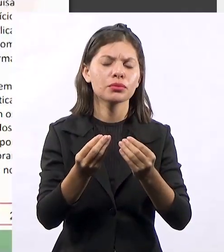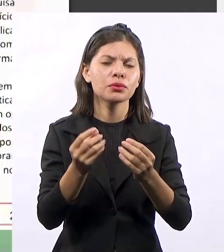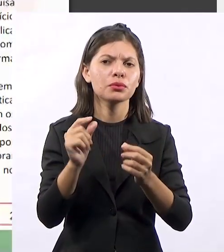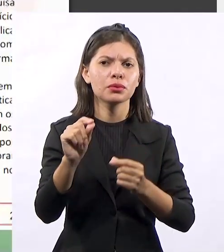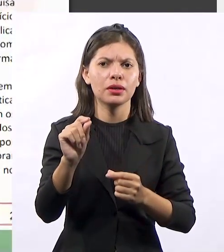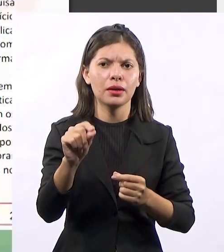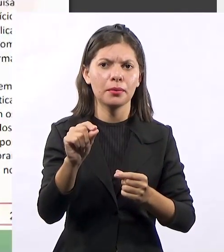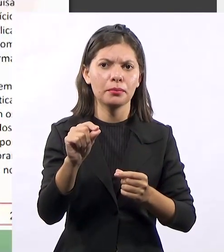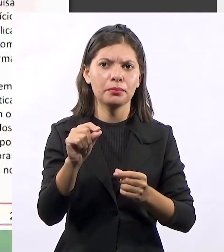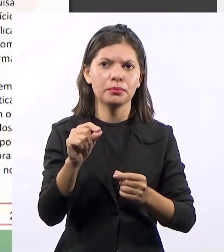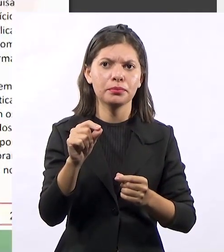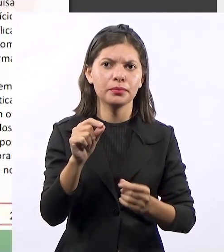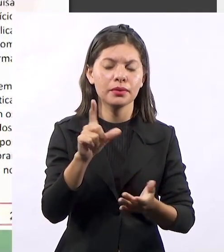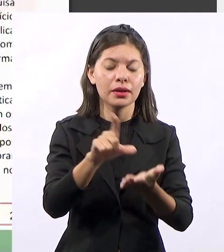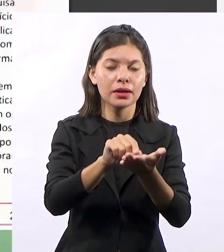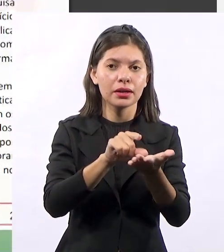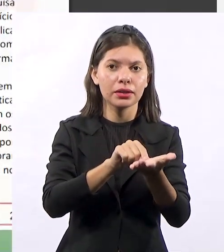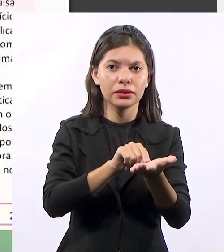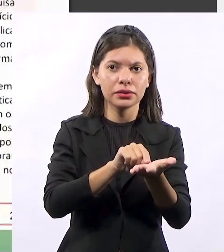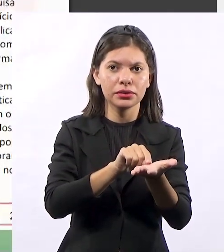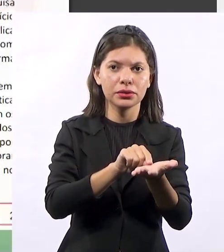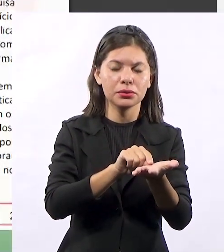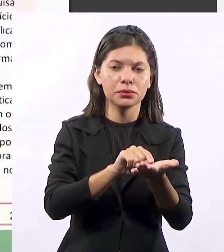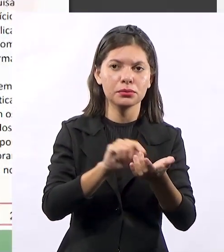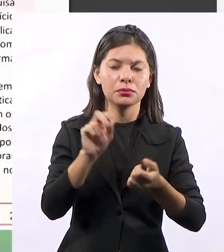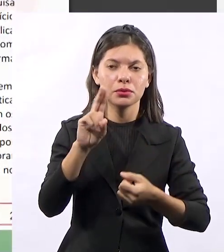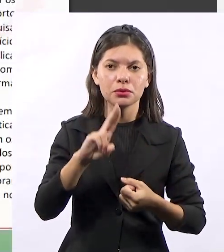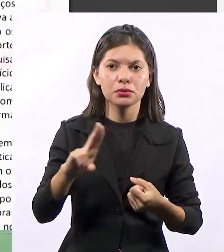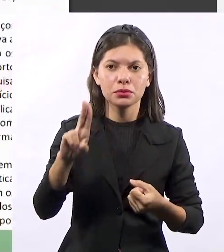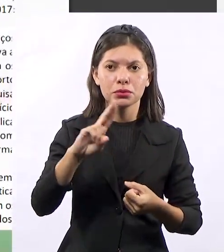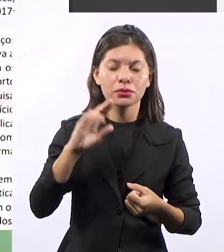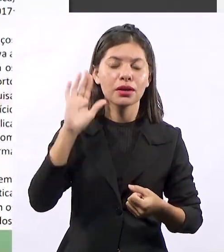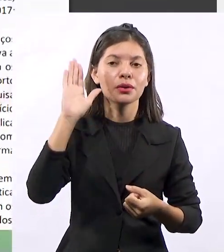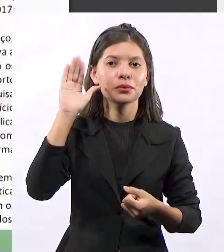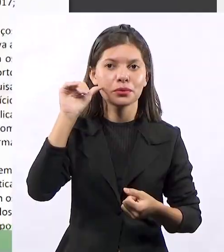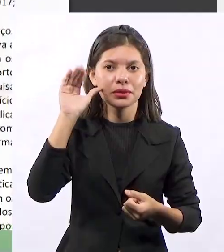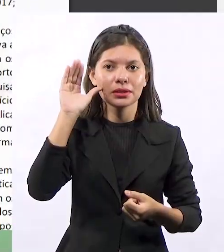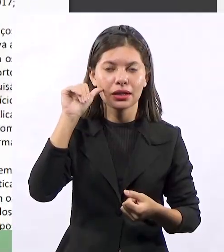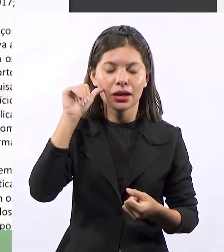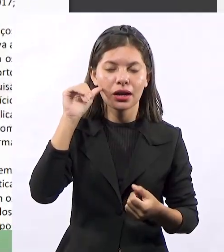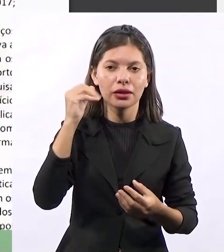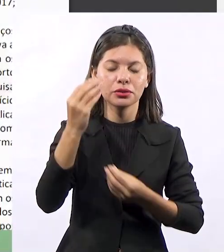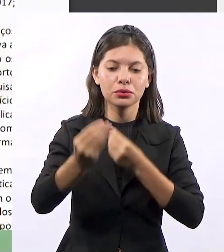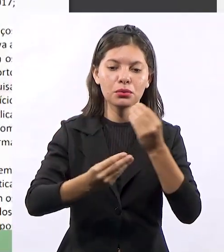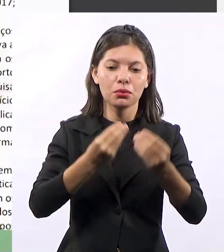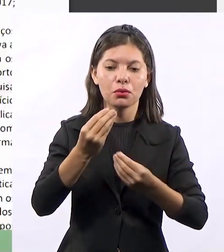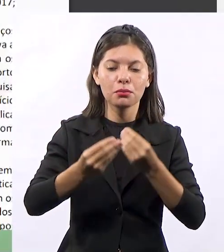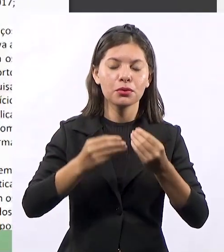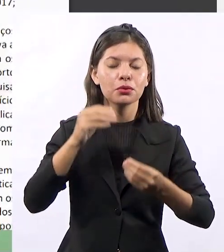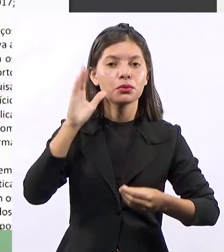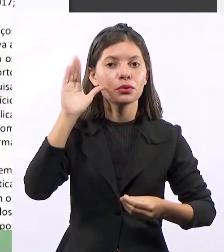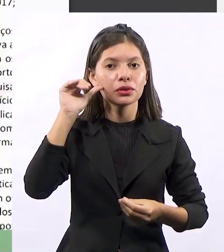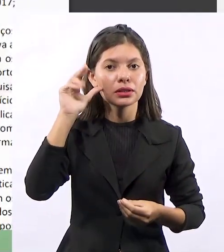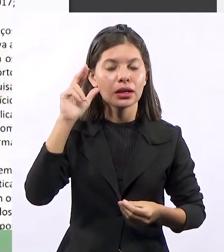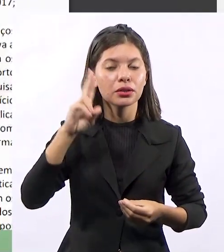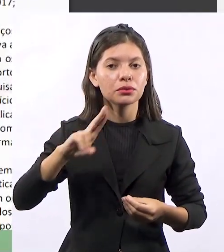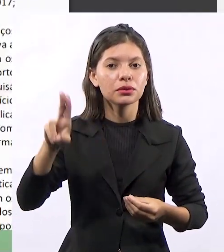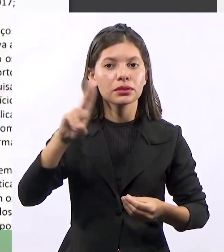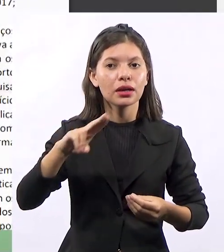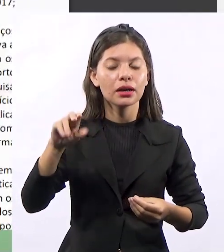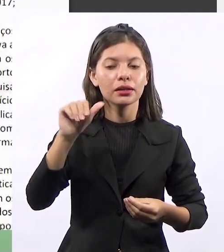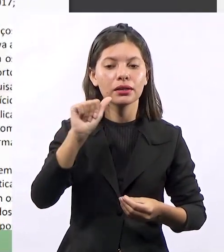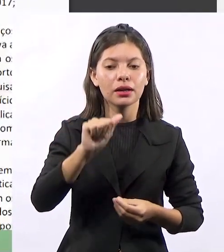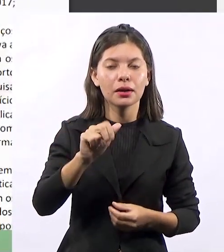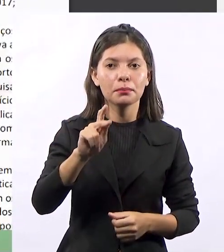nesse artigo sobre o uso, né, da curiosidade, como a curiosidade pode ser usada em